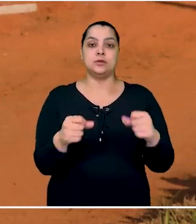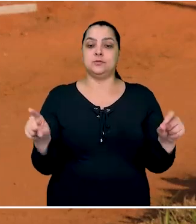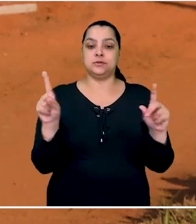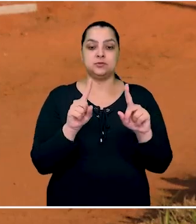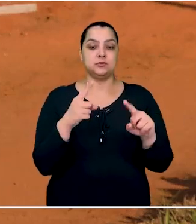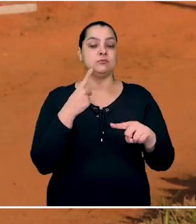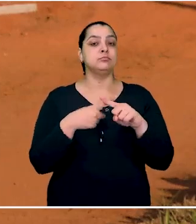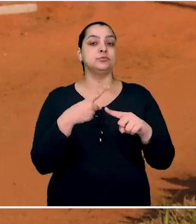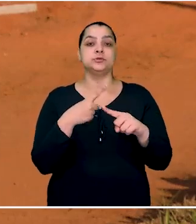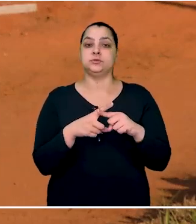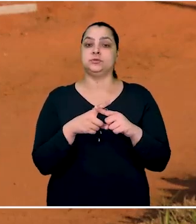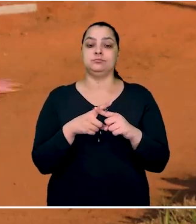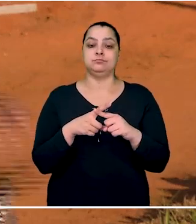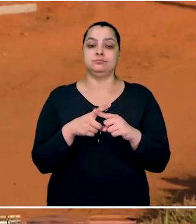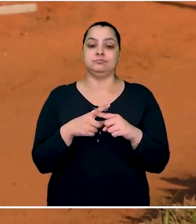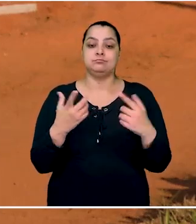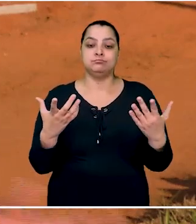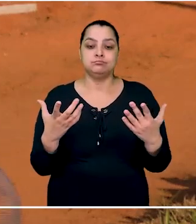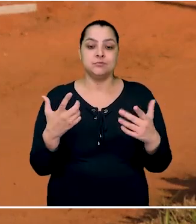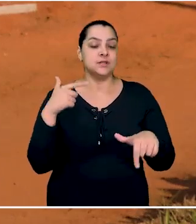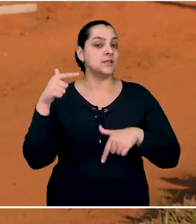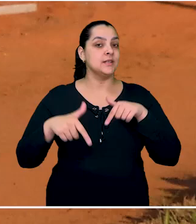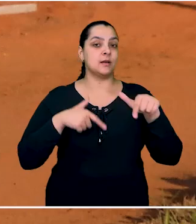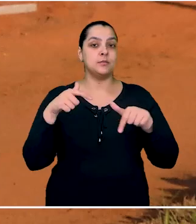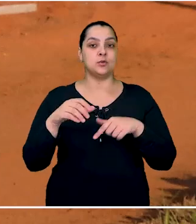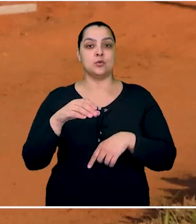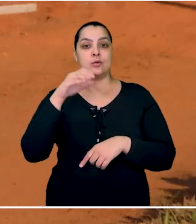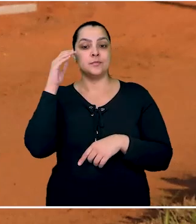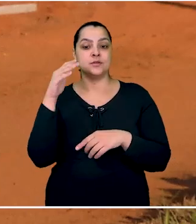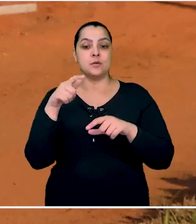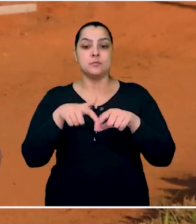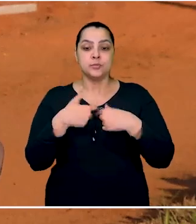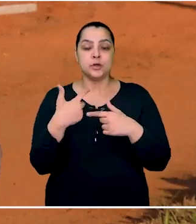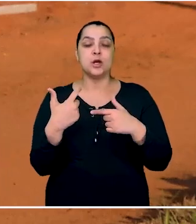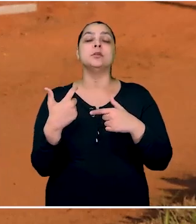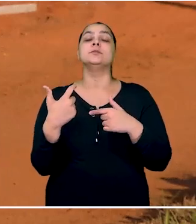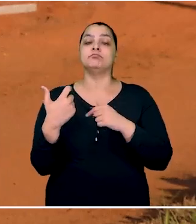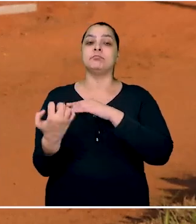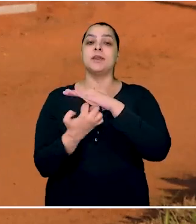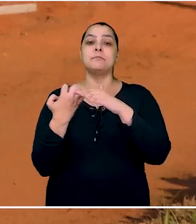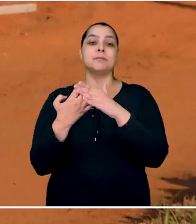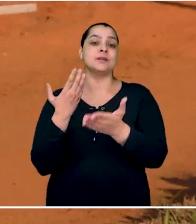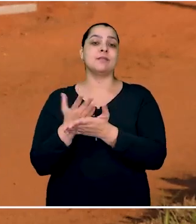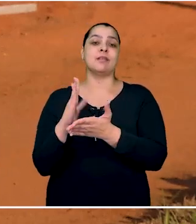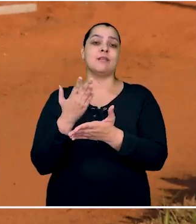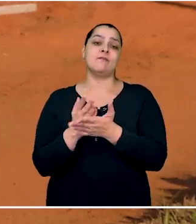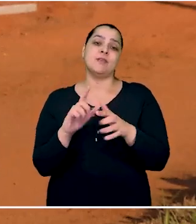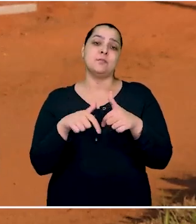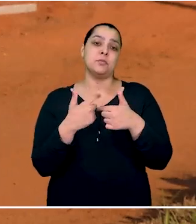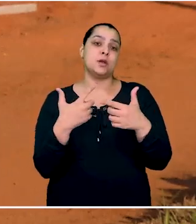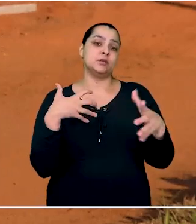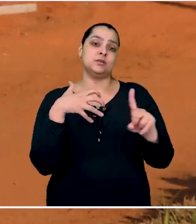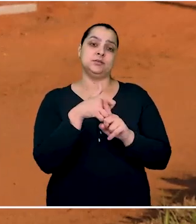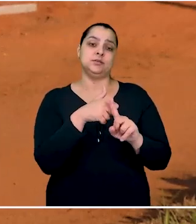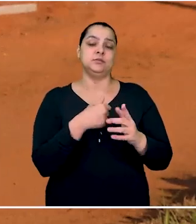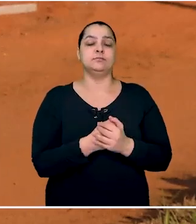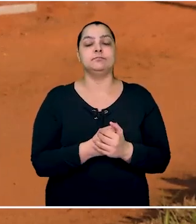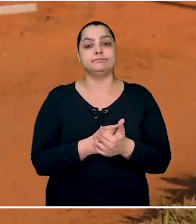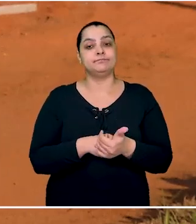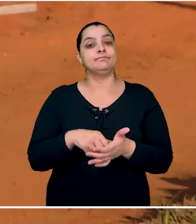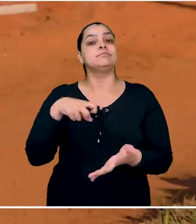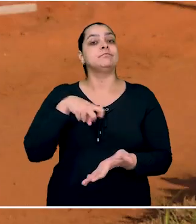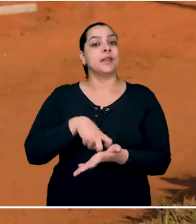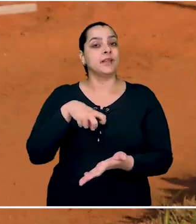que entendeu não ter havido ação ou omissão culposa por parte da empregadora. A sentença